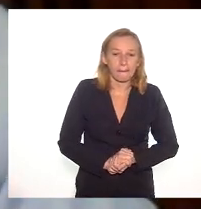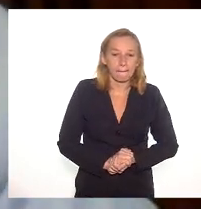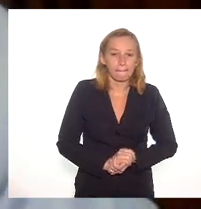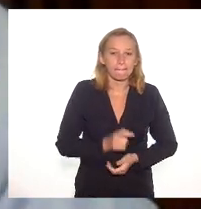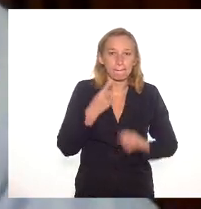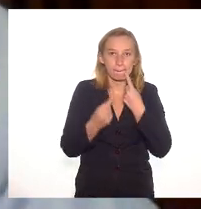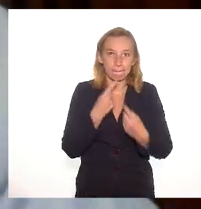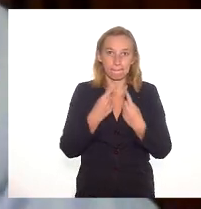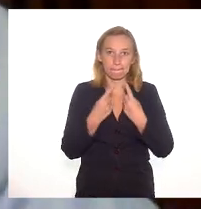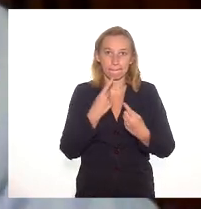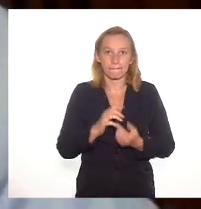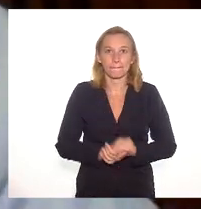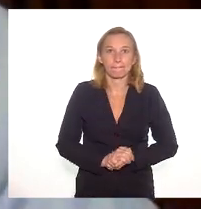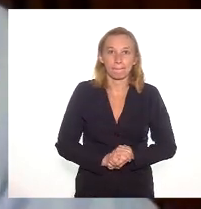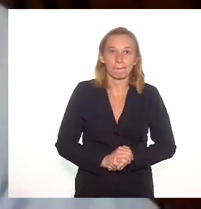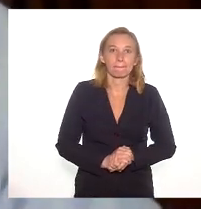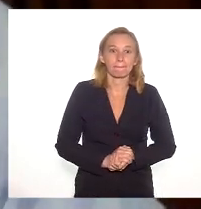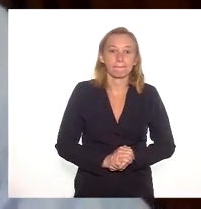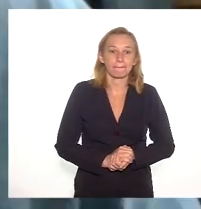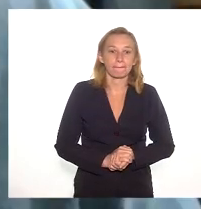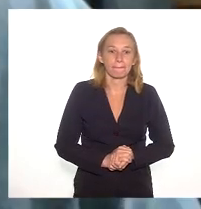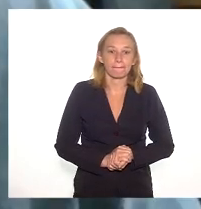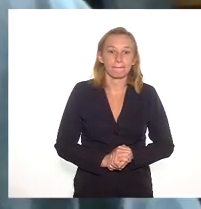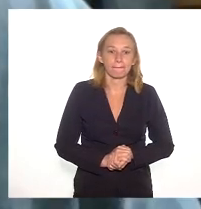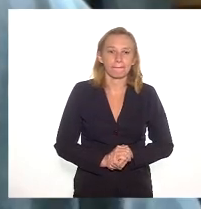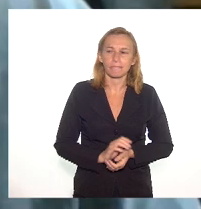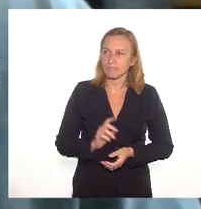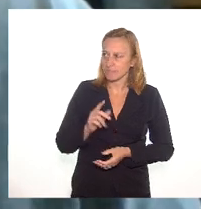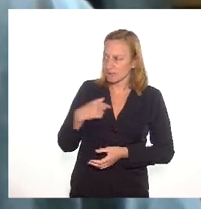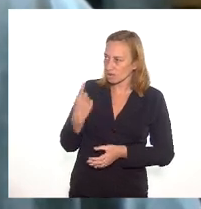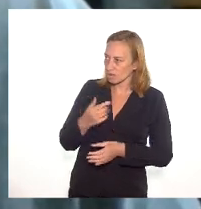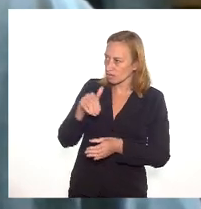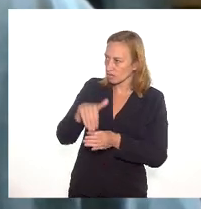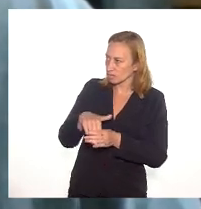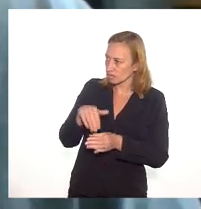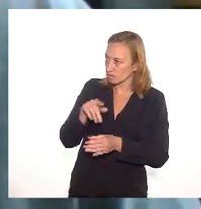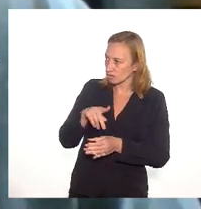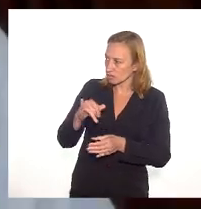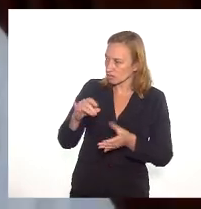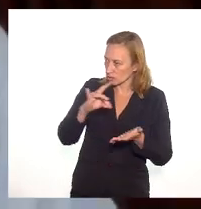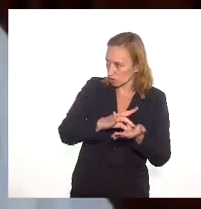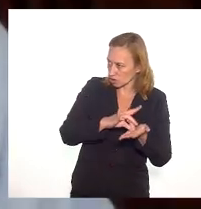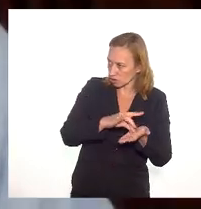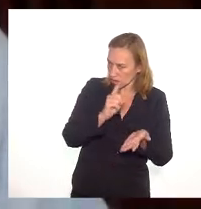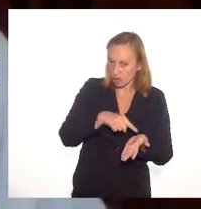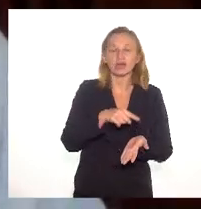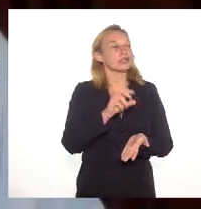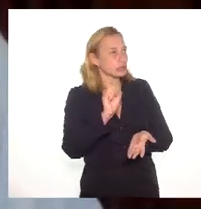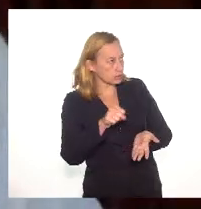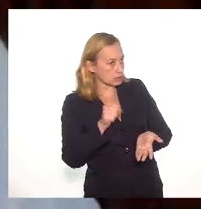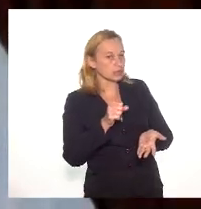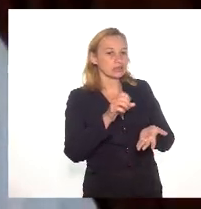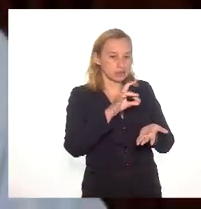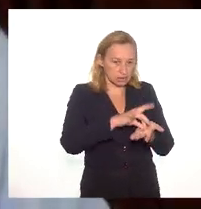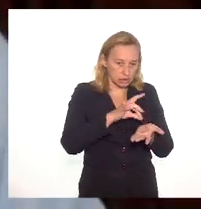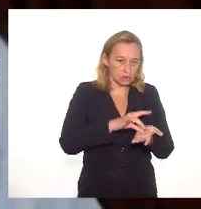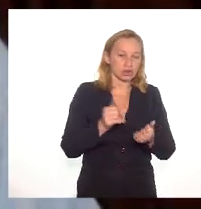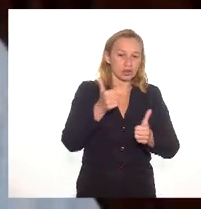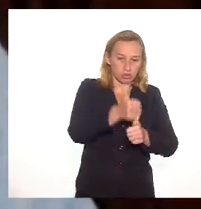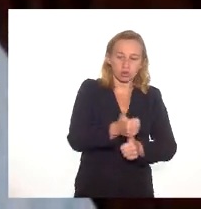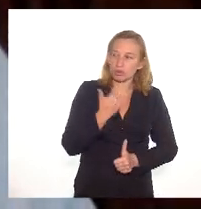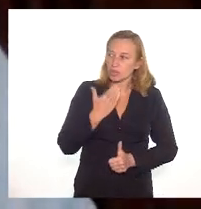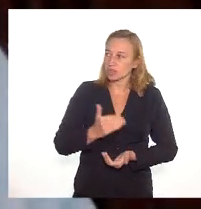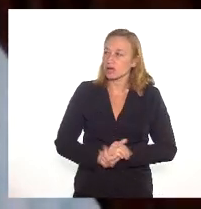Em discussão. A gente vai votar o parecer original, né? Original. Constitucionalidade com emendas, concluindo por